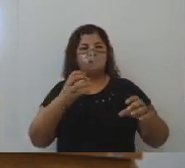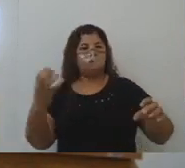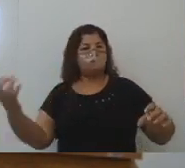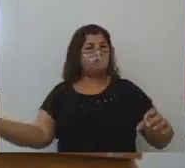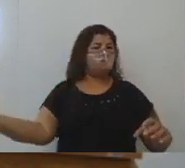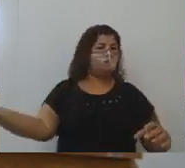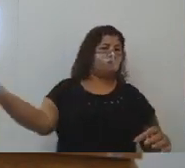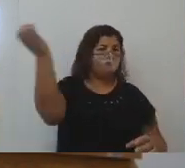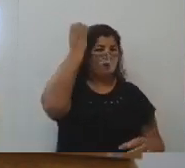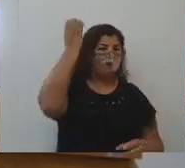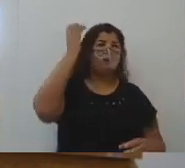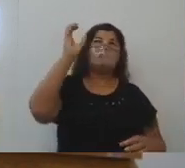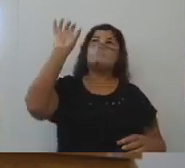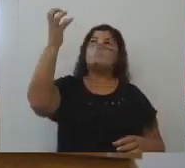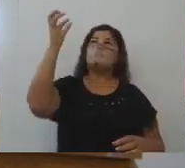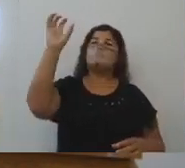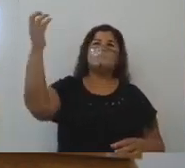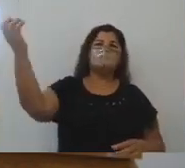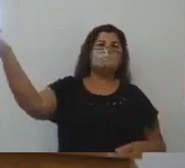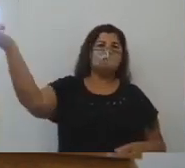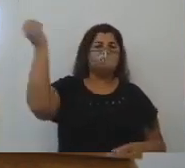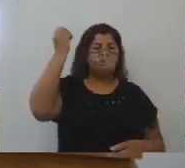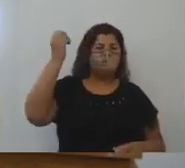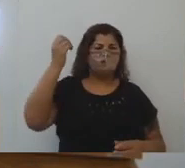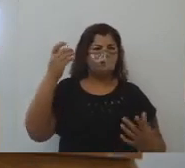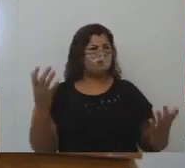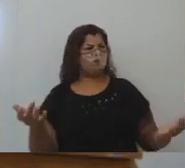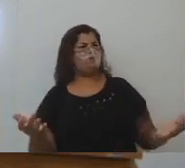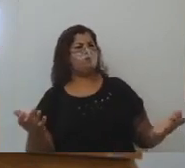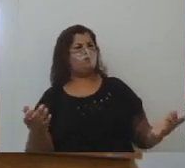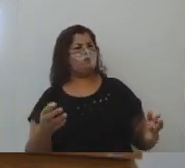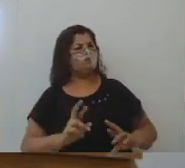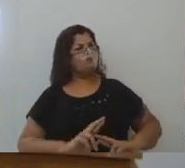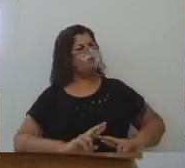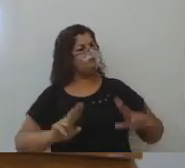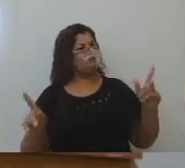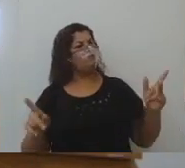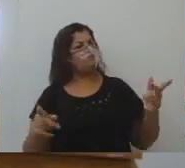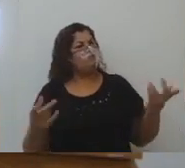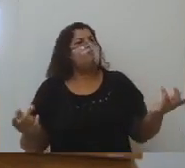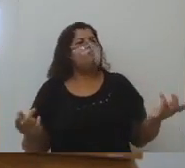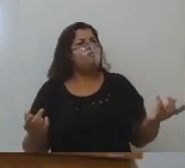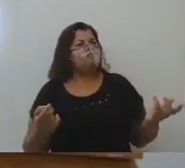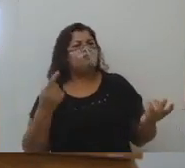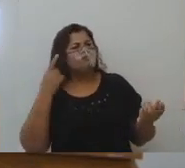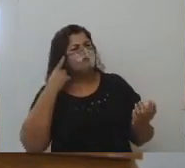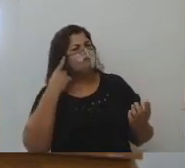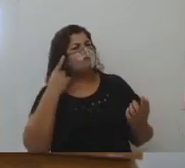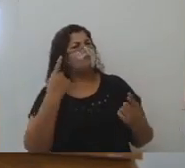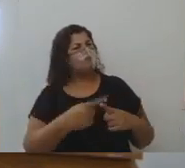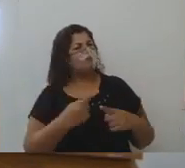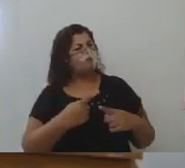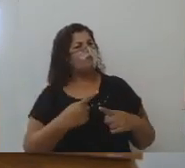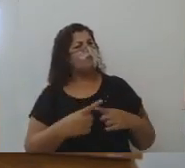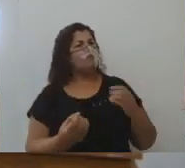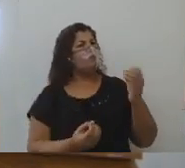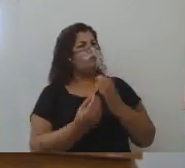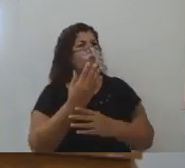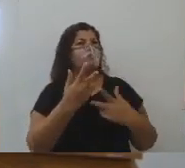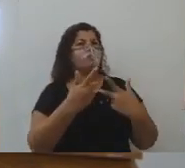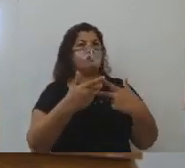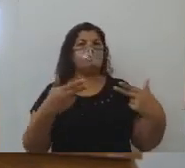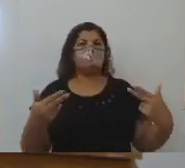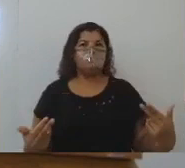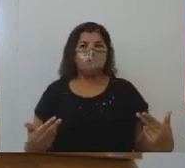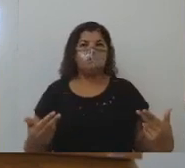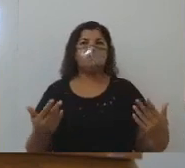cabeça dele, certo? Peraí, isso me causa estranhamento. E aí a gente vai começar a analisar esses fatos. Lembra que eu tinha falado antes que